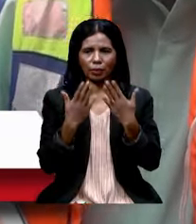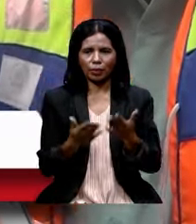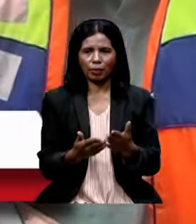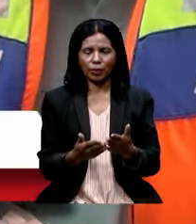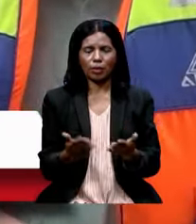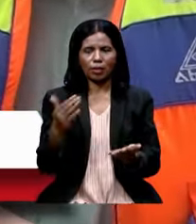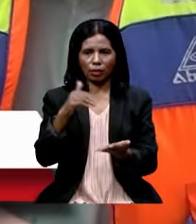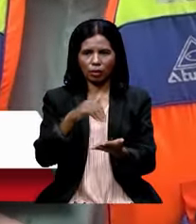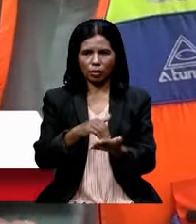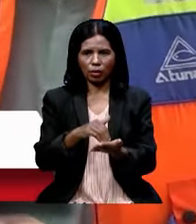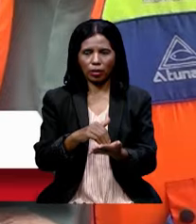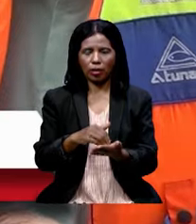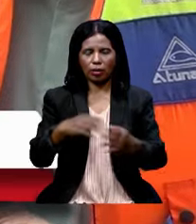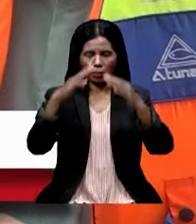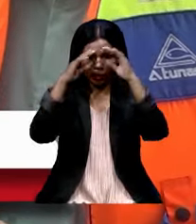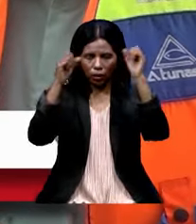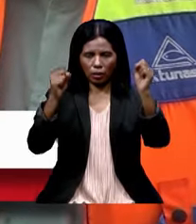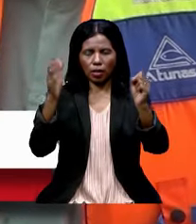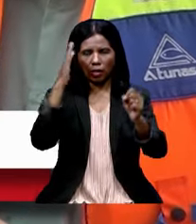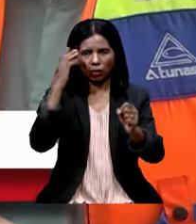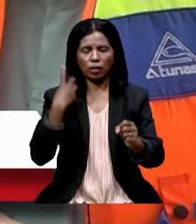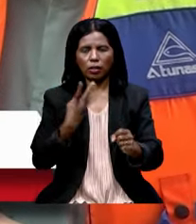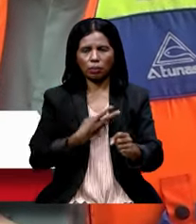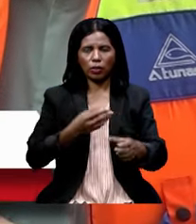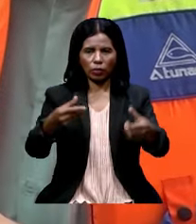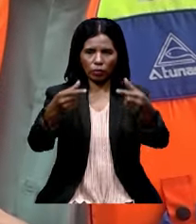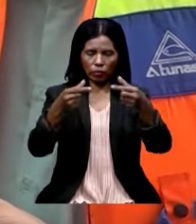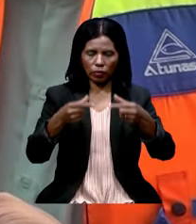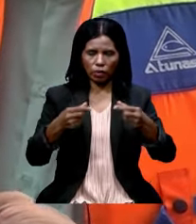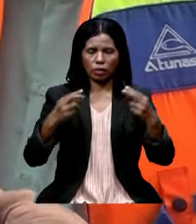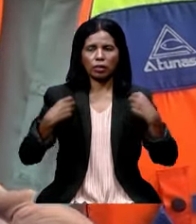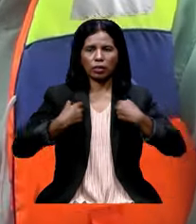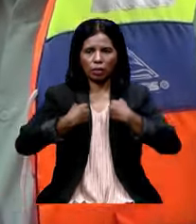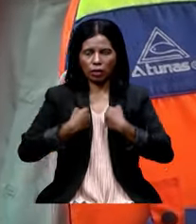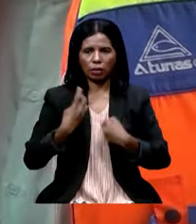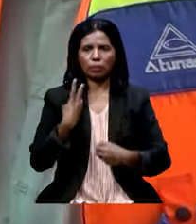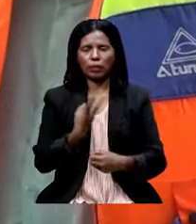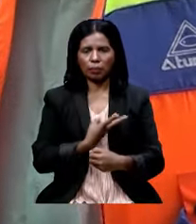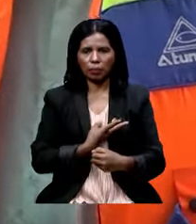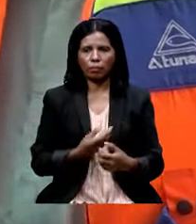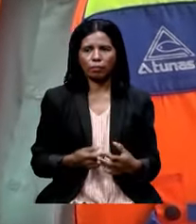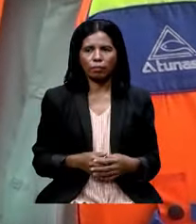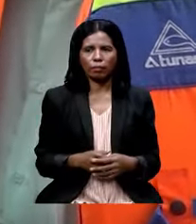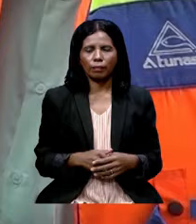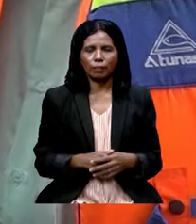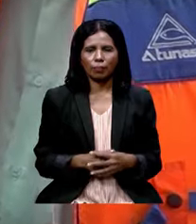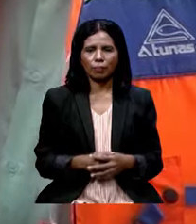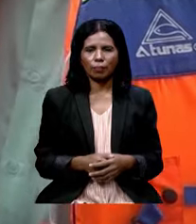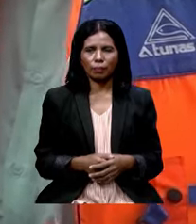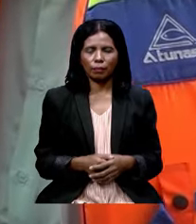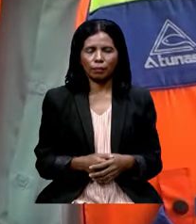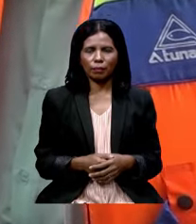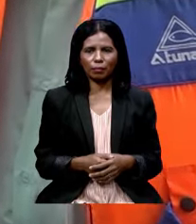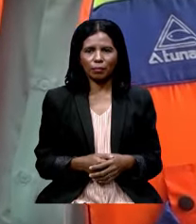Obrigado, Aliatan, para o Presidente, que é o Nami, fonético, Jeket, Sirene Miami. Eu aqui, sim, eu estou com o